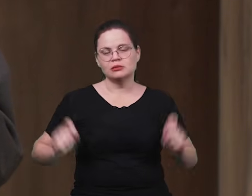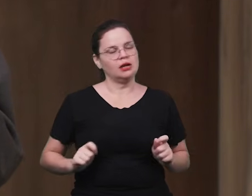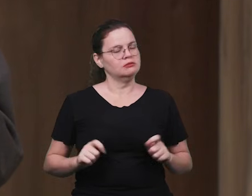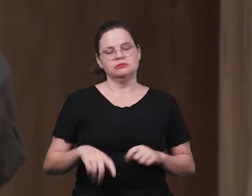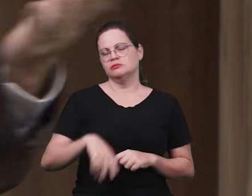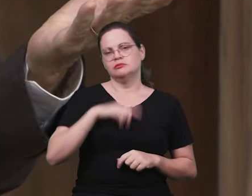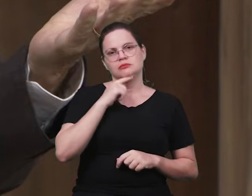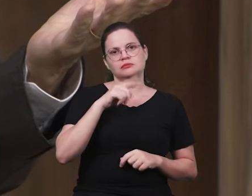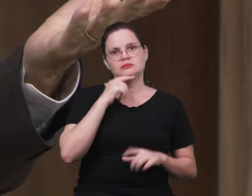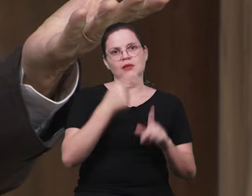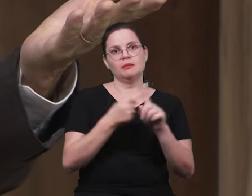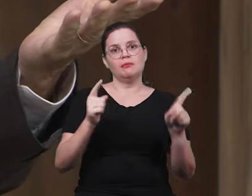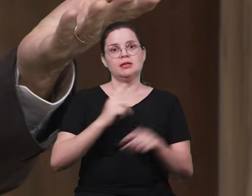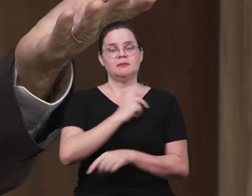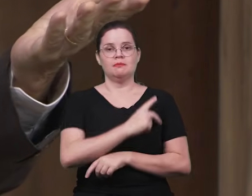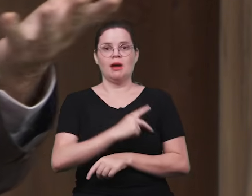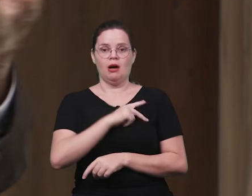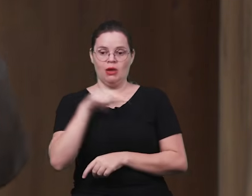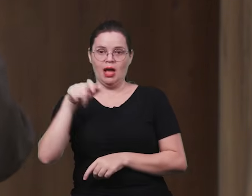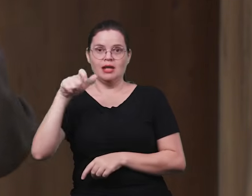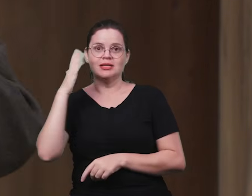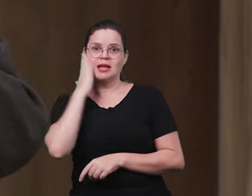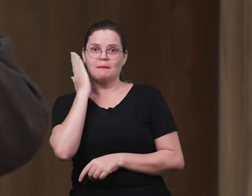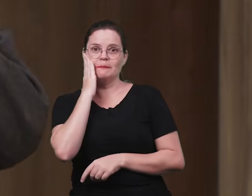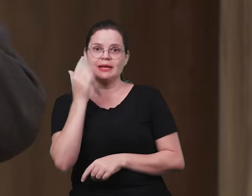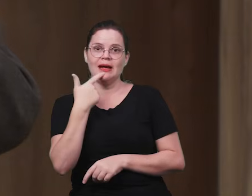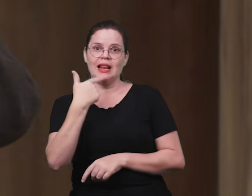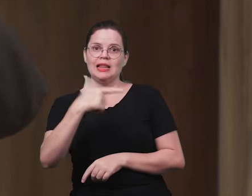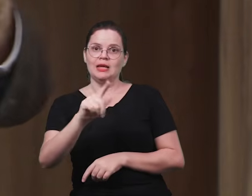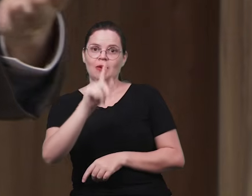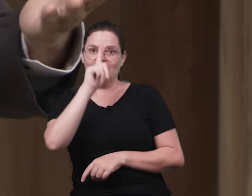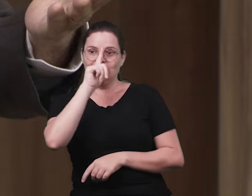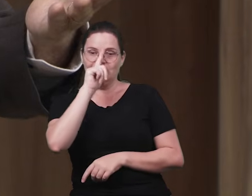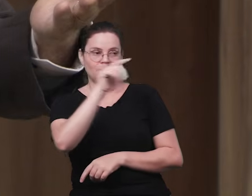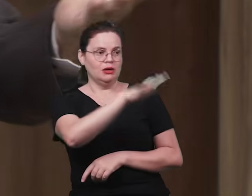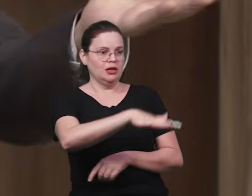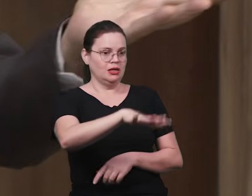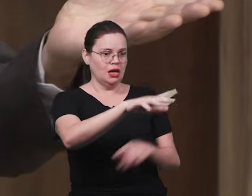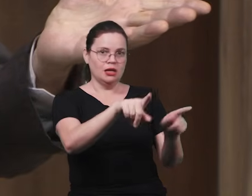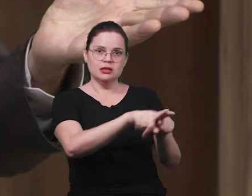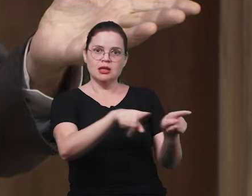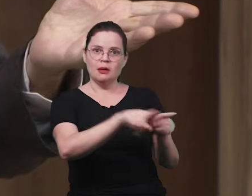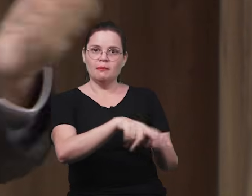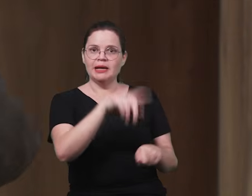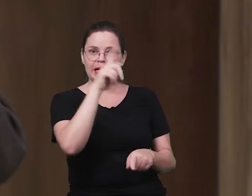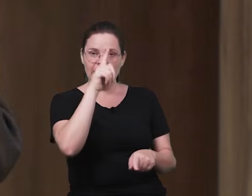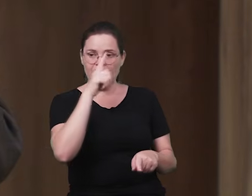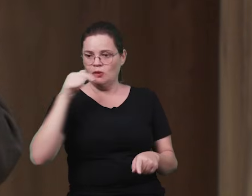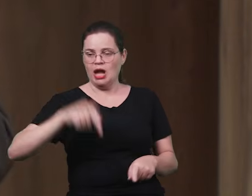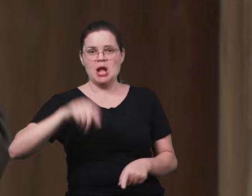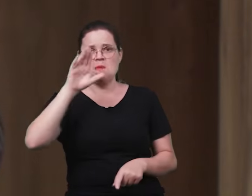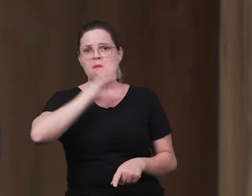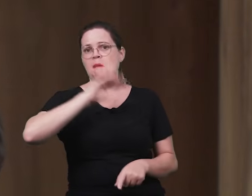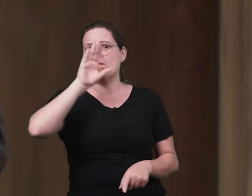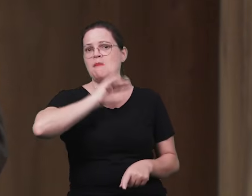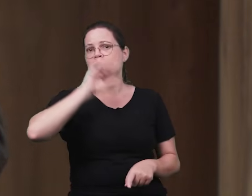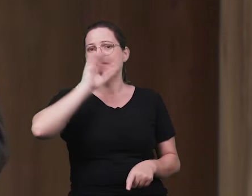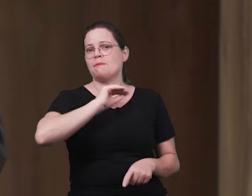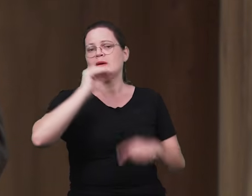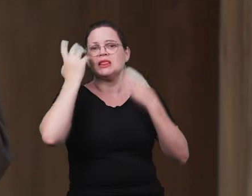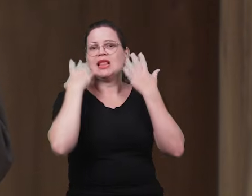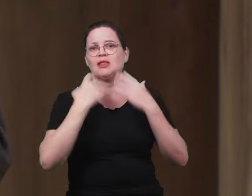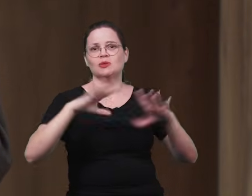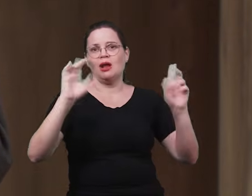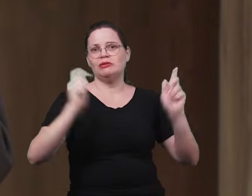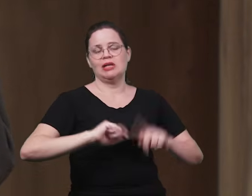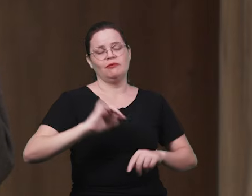Paulo, como todos falavam o grego, ele espontaneamente falava de vez. Outra coisa, né, interessante,